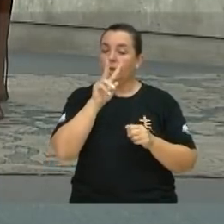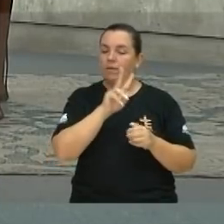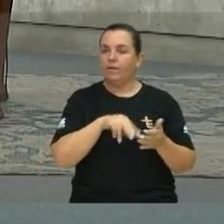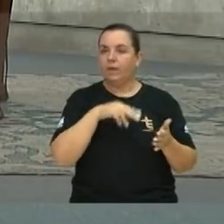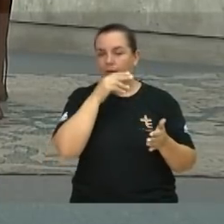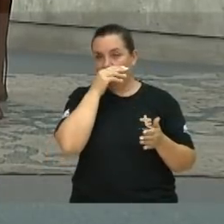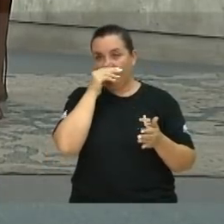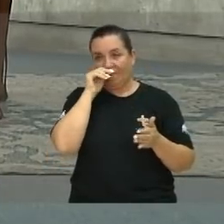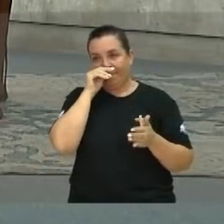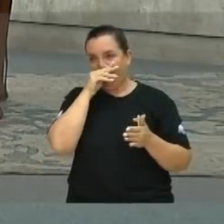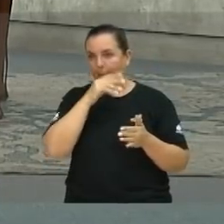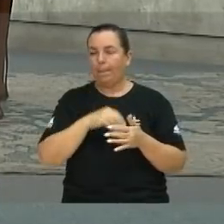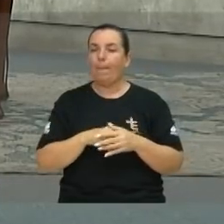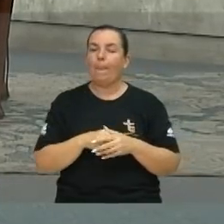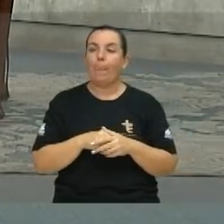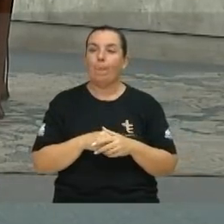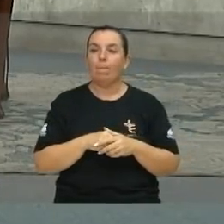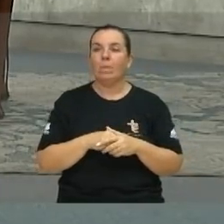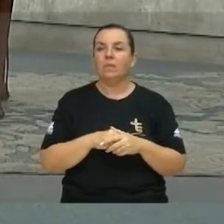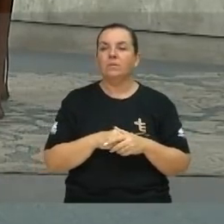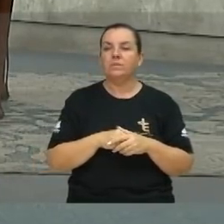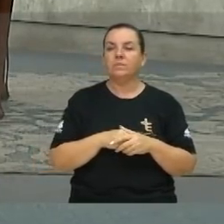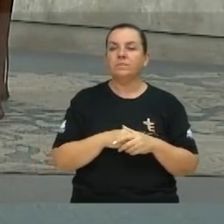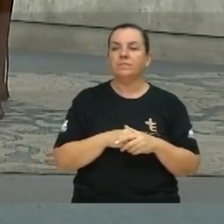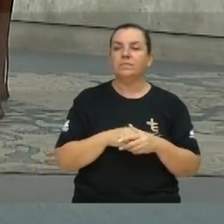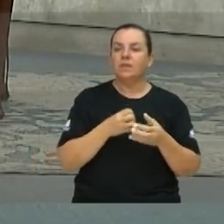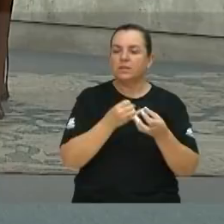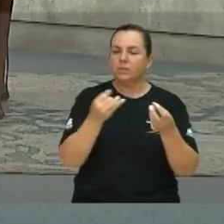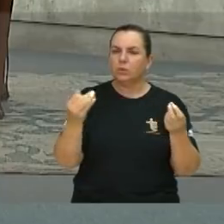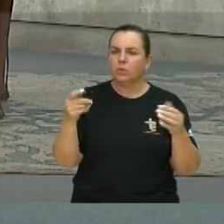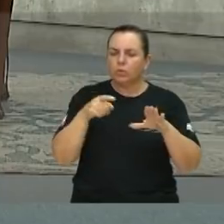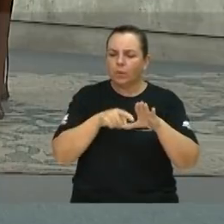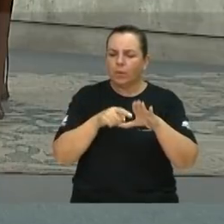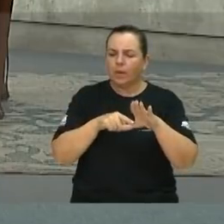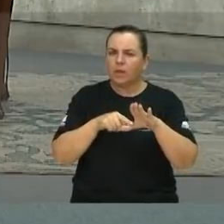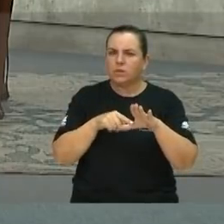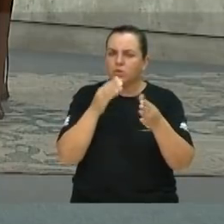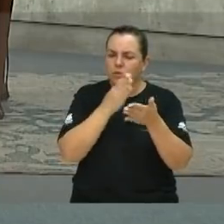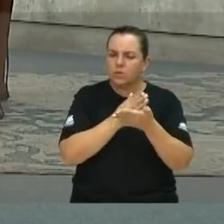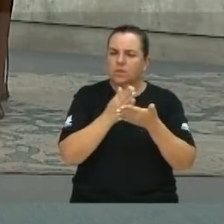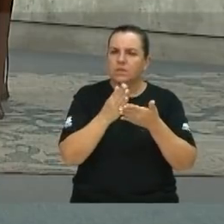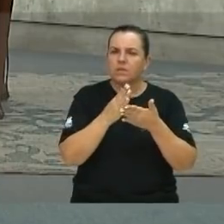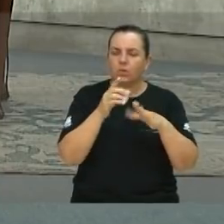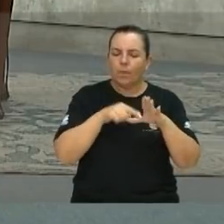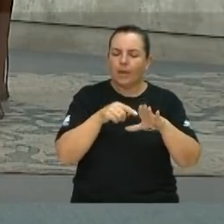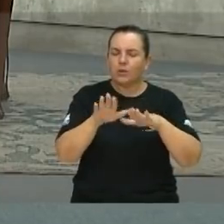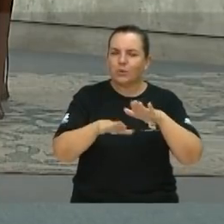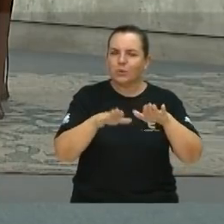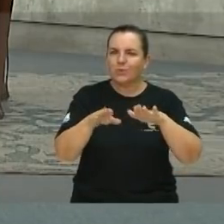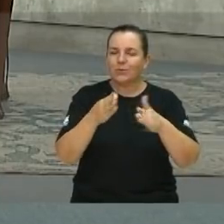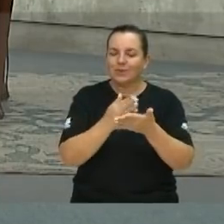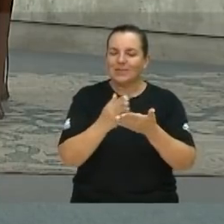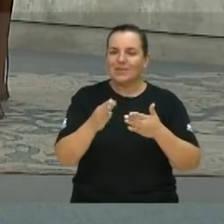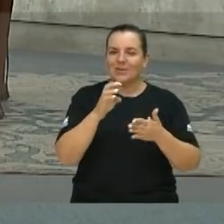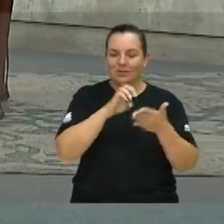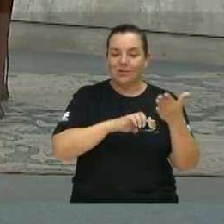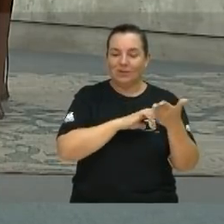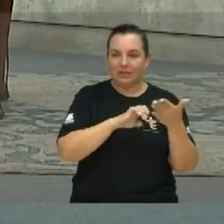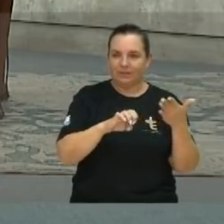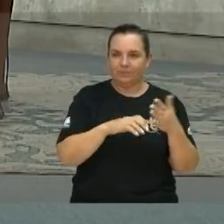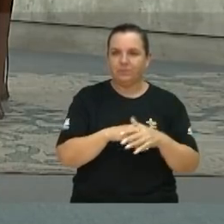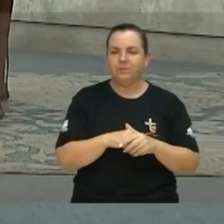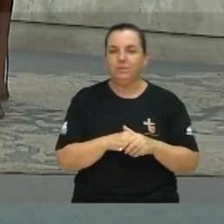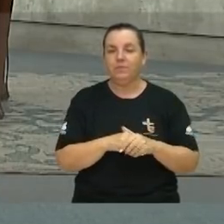vai ler estamos a alguns passos do início do evangelho capítulo 66 e